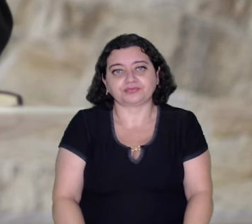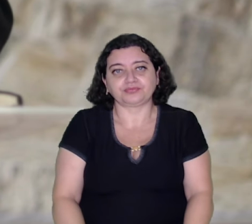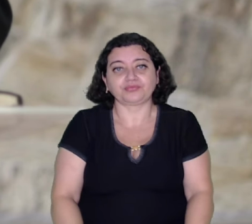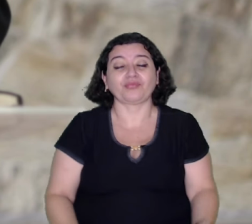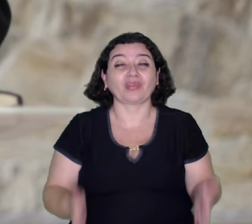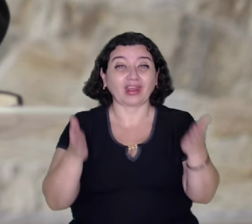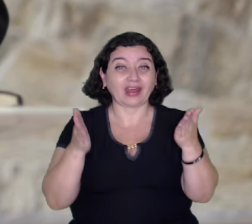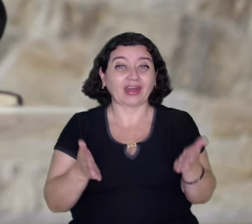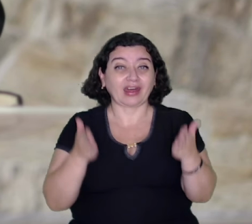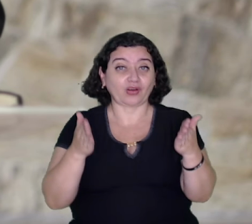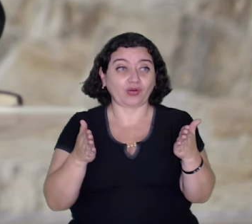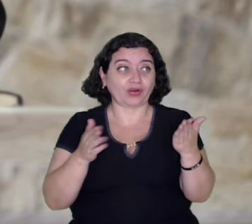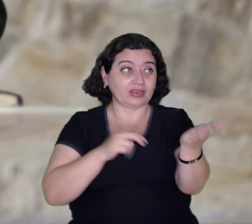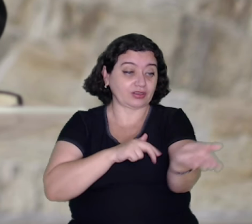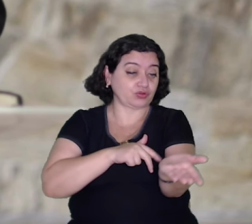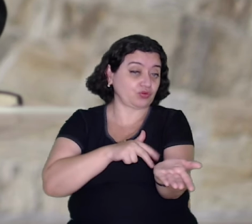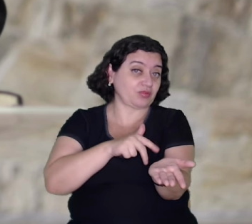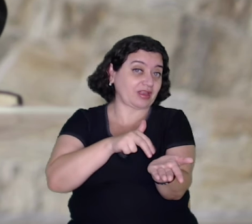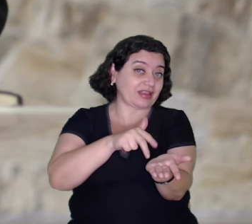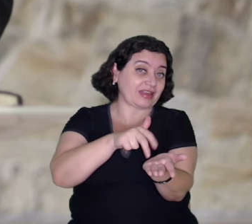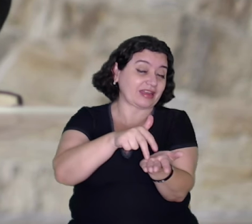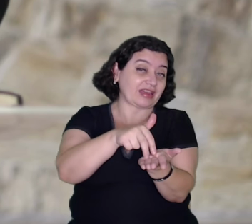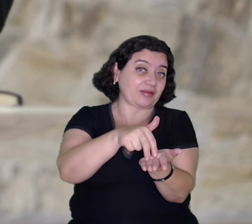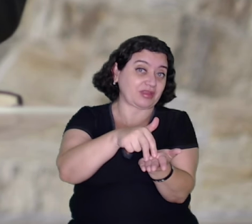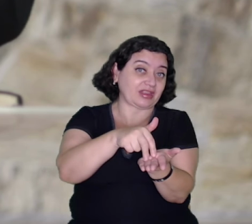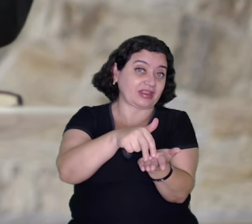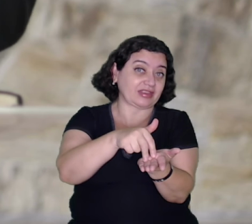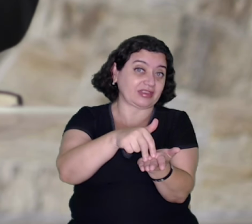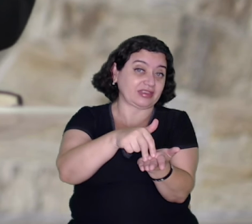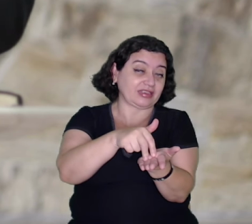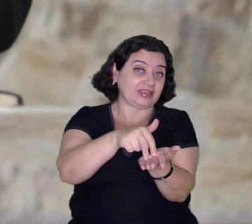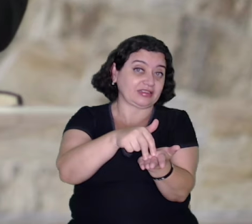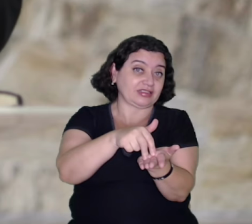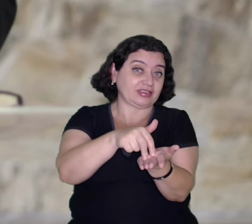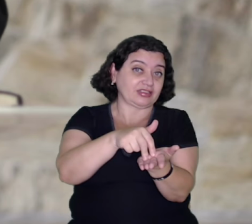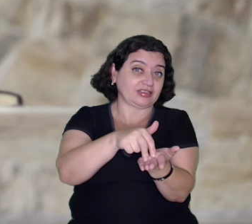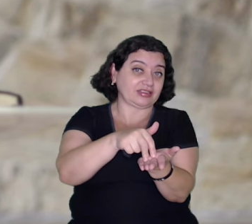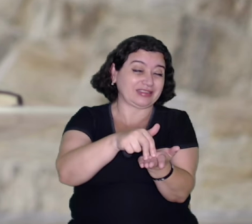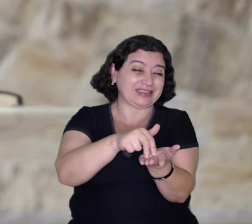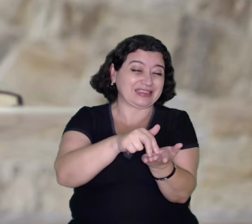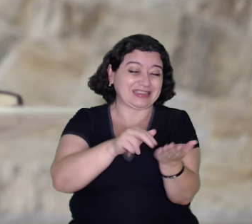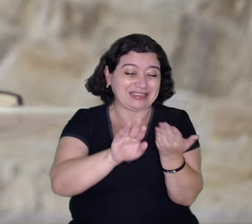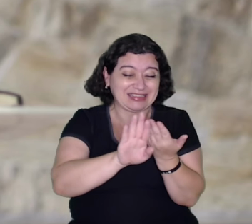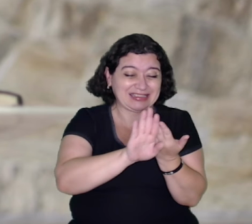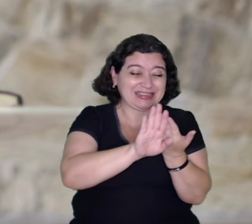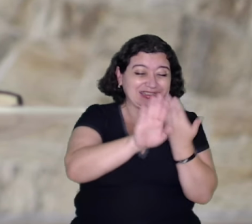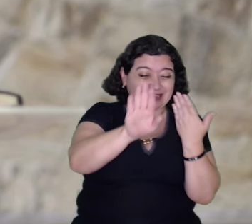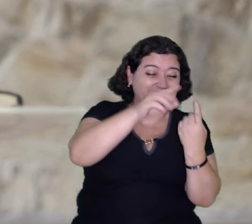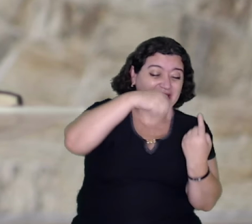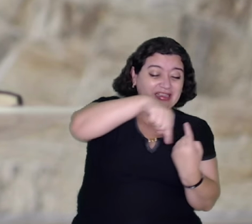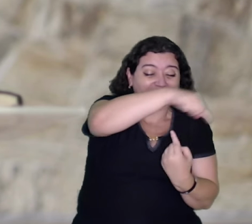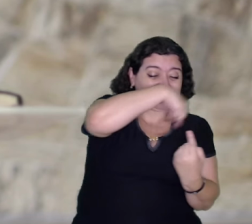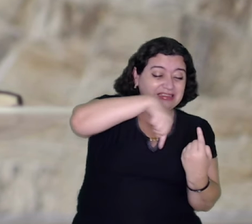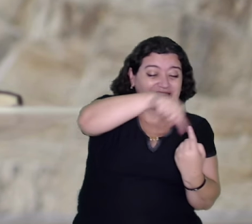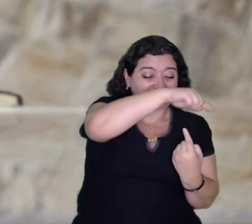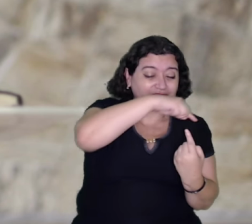Estavam agora numa caminhada, fora daquela estigma que cercava os